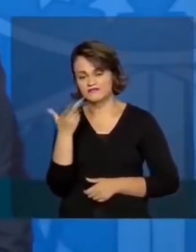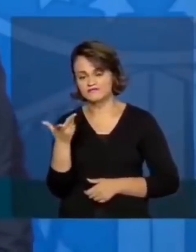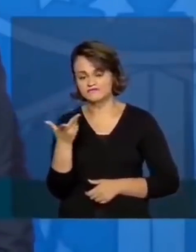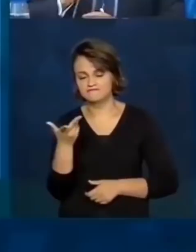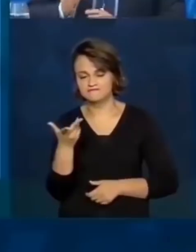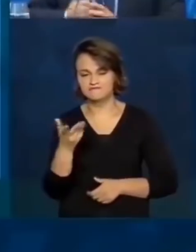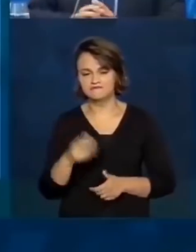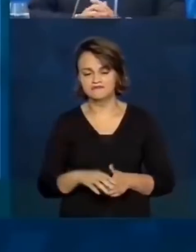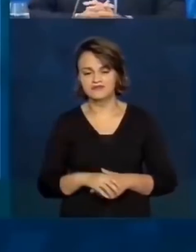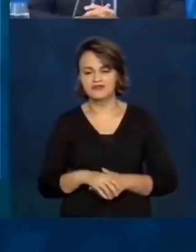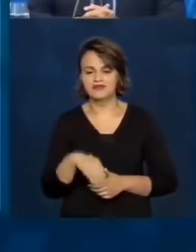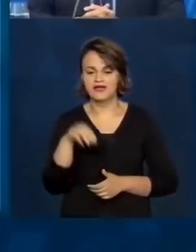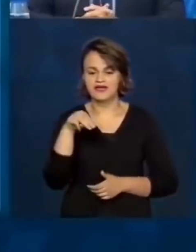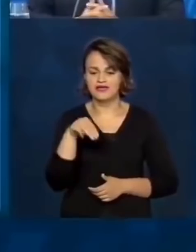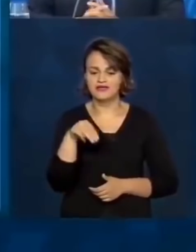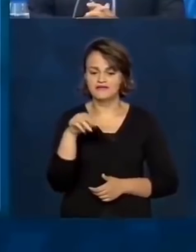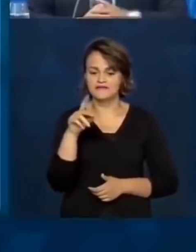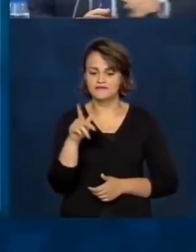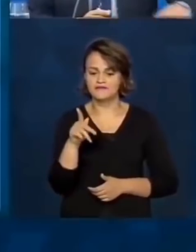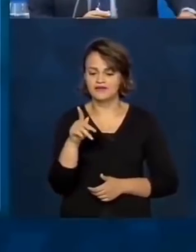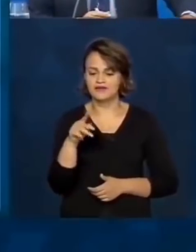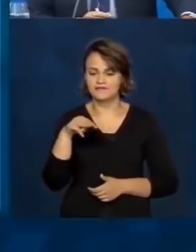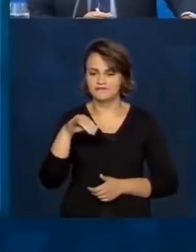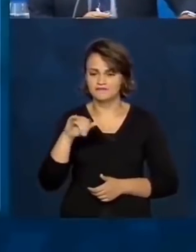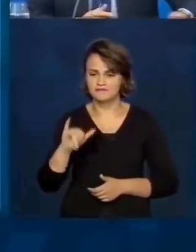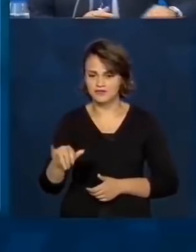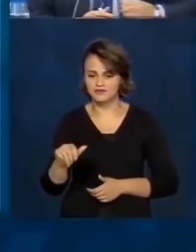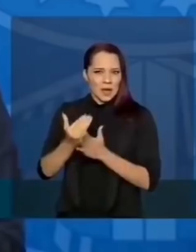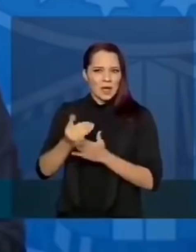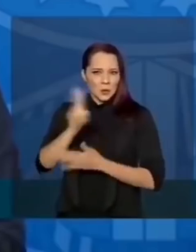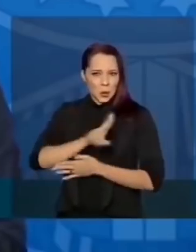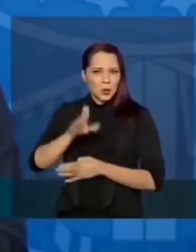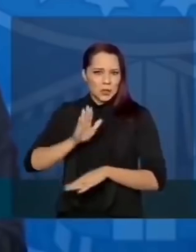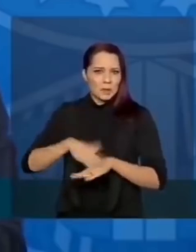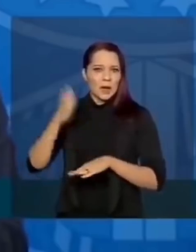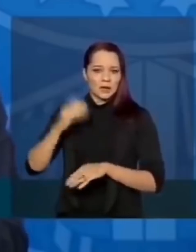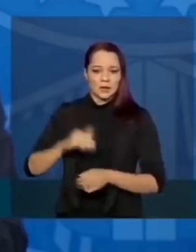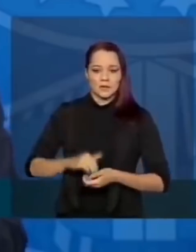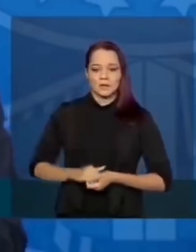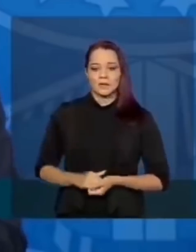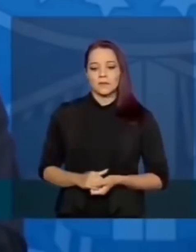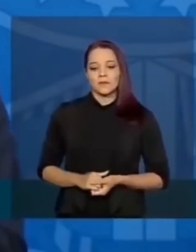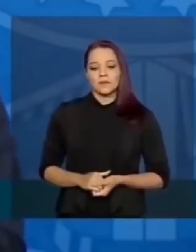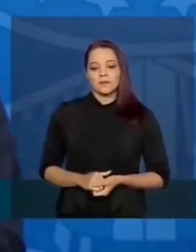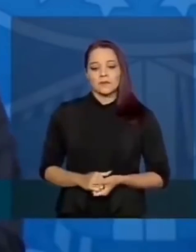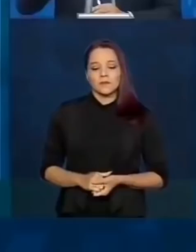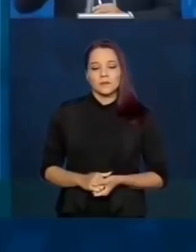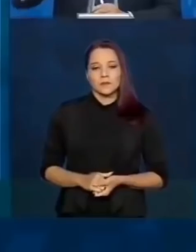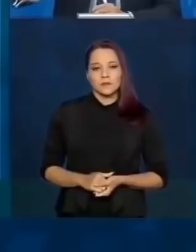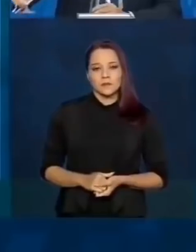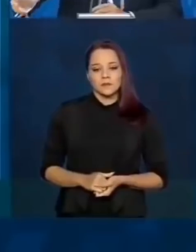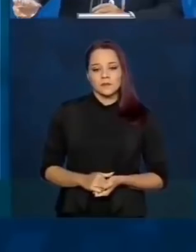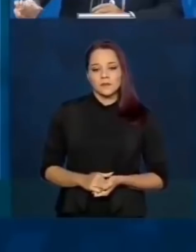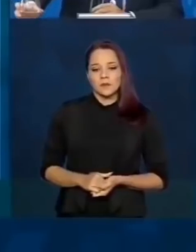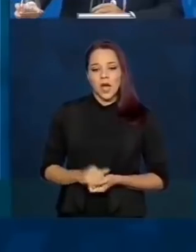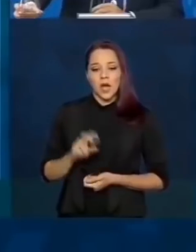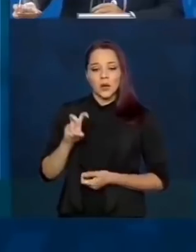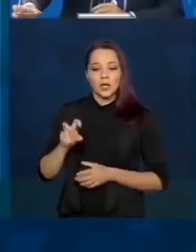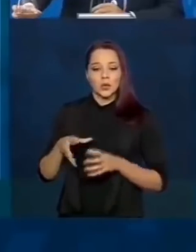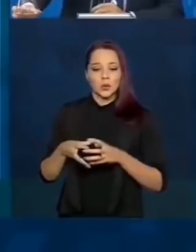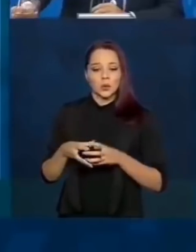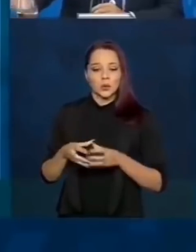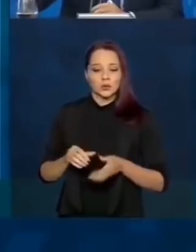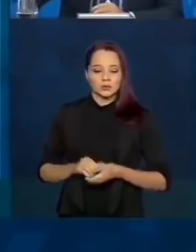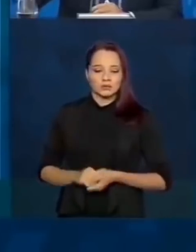da MP1000, do auxílio emergencial, da extensão. Pode passar, por favor. O quinto ciclo, a mesma